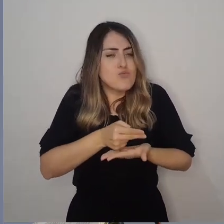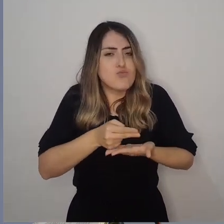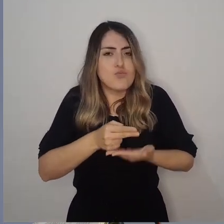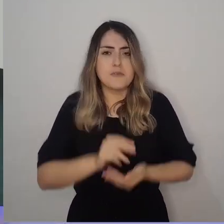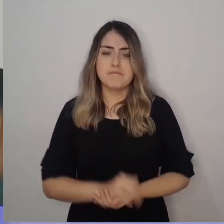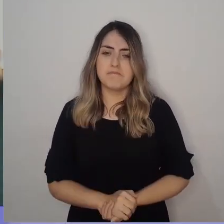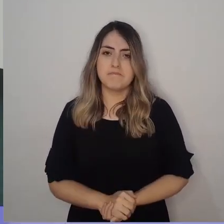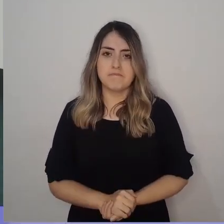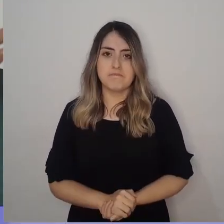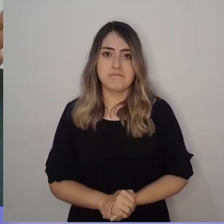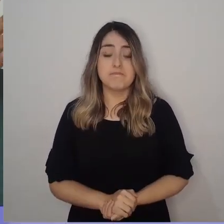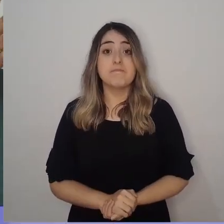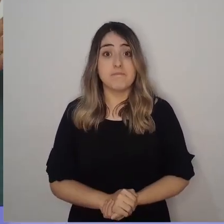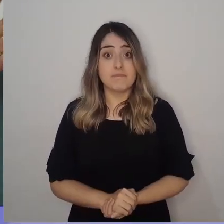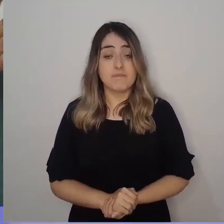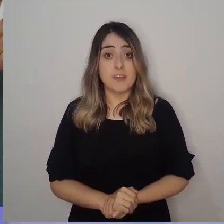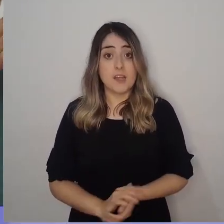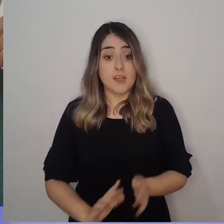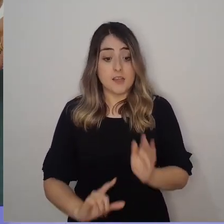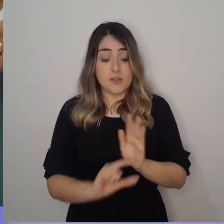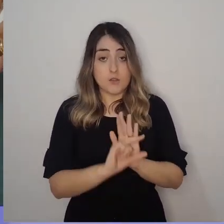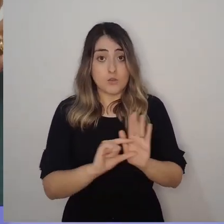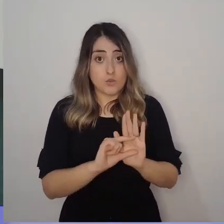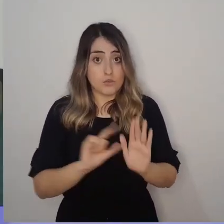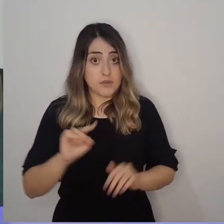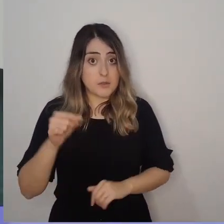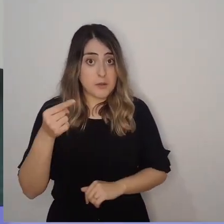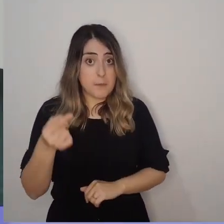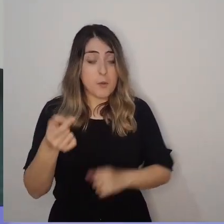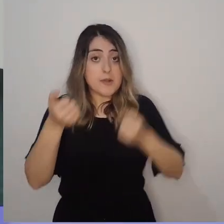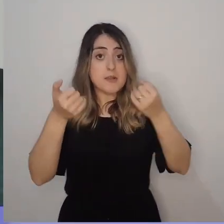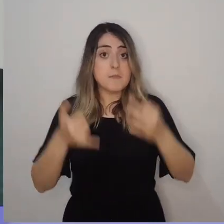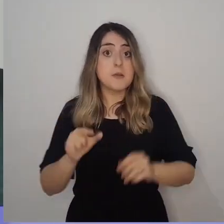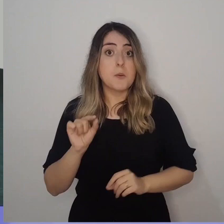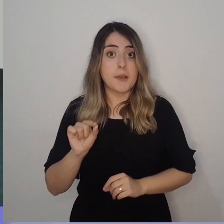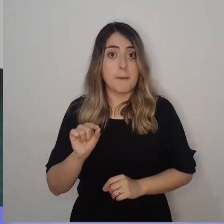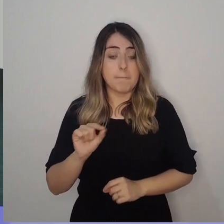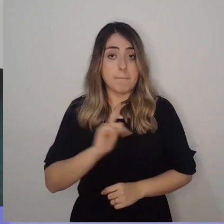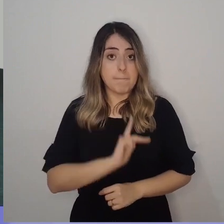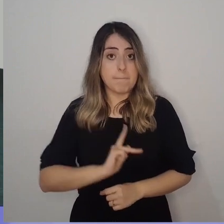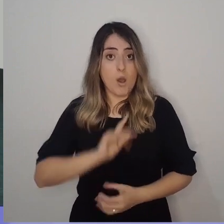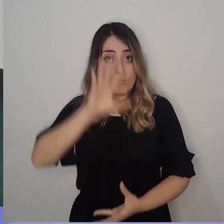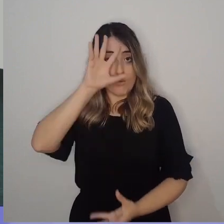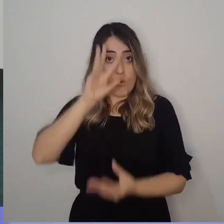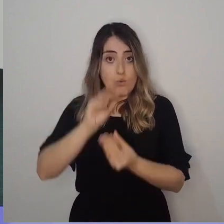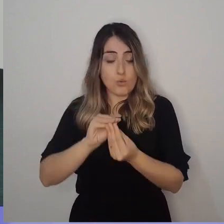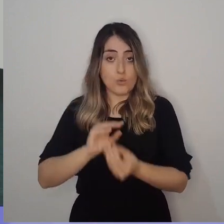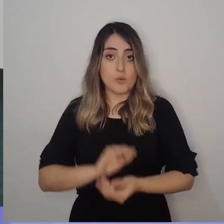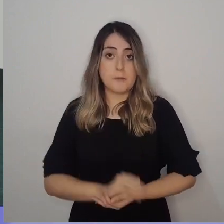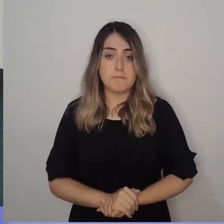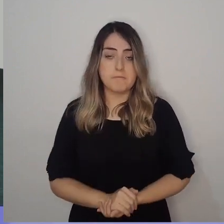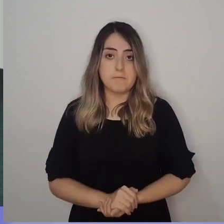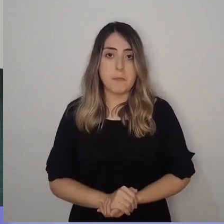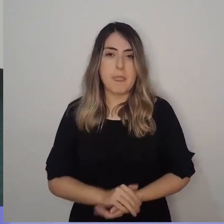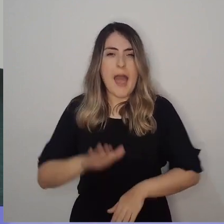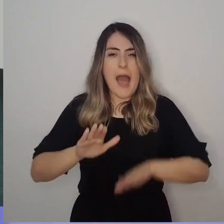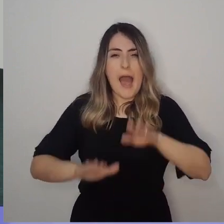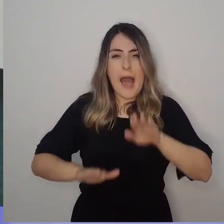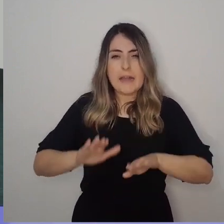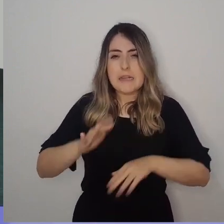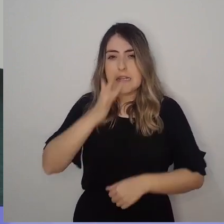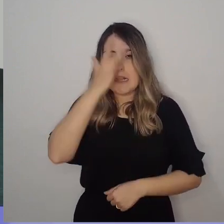Deus. Quando chega no último versículo é interessante, porque Paulo faz uma conclusão que tira qualquer desculpa.